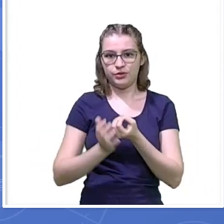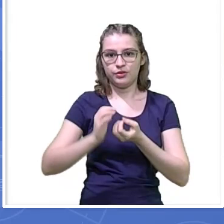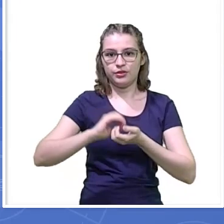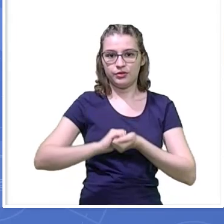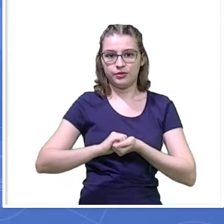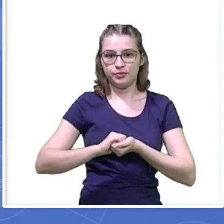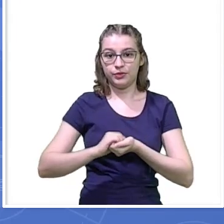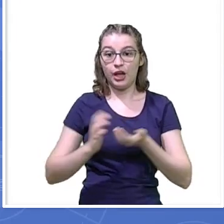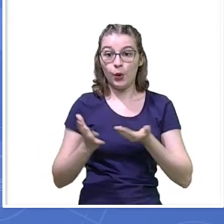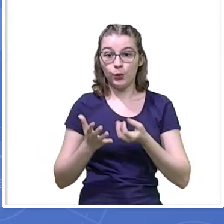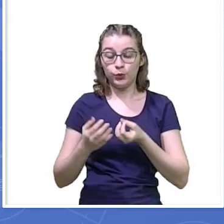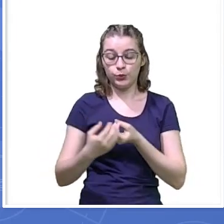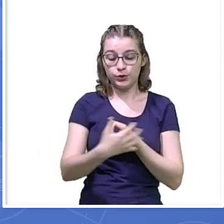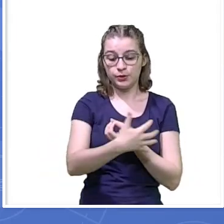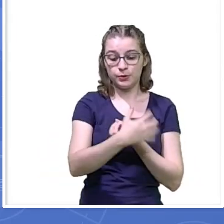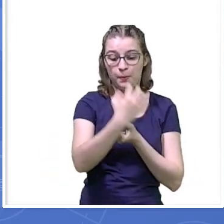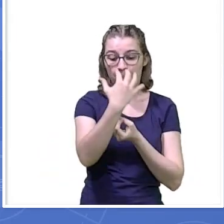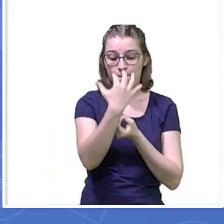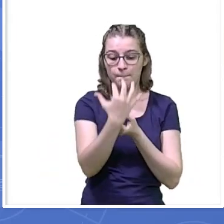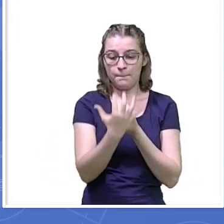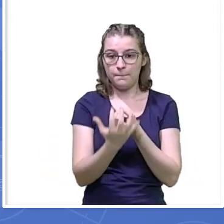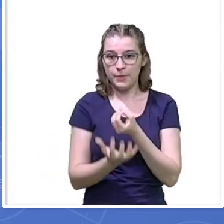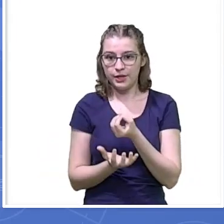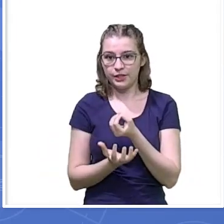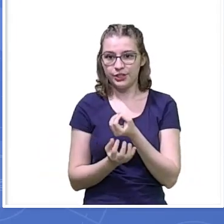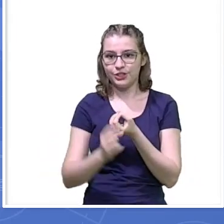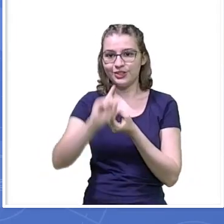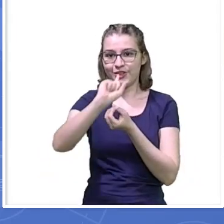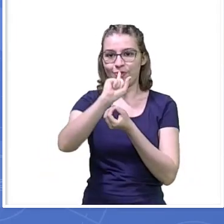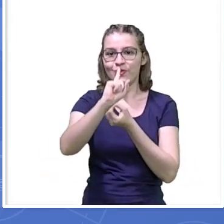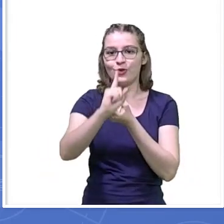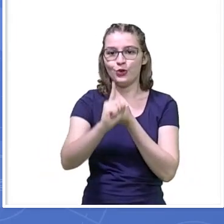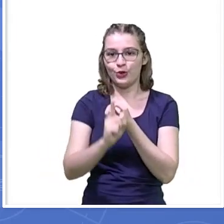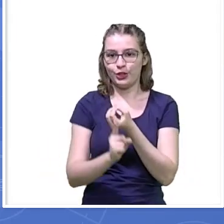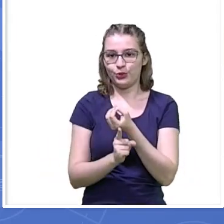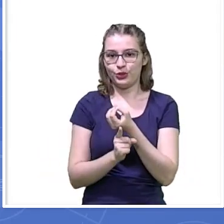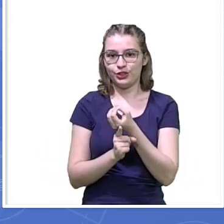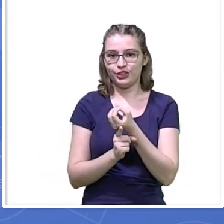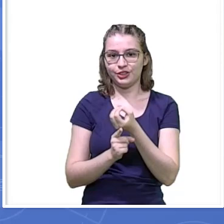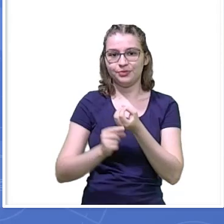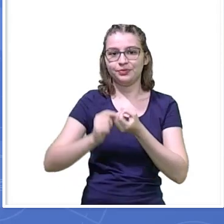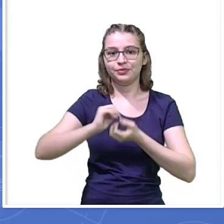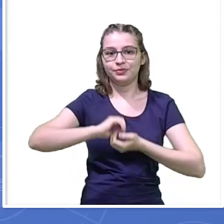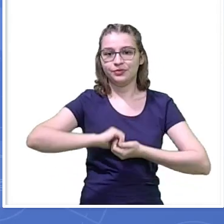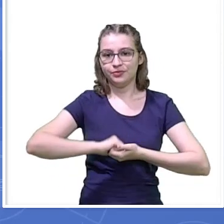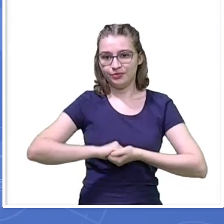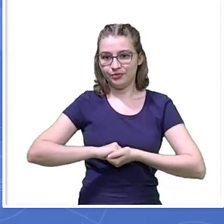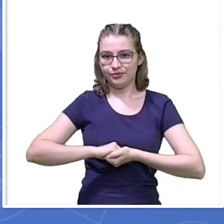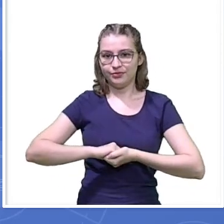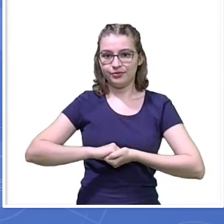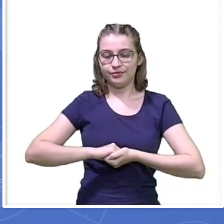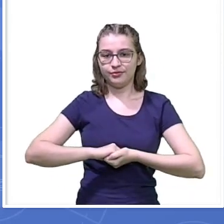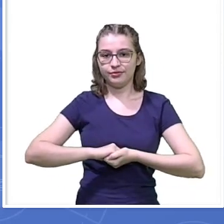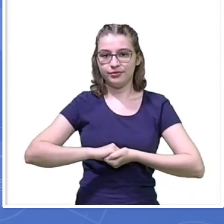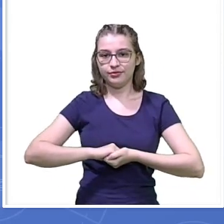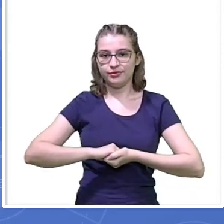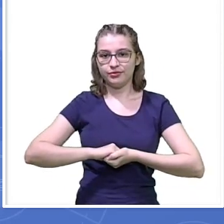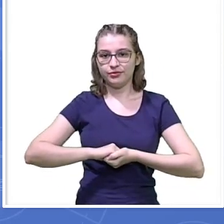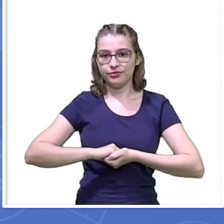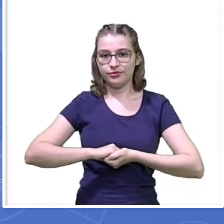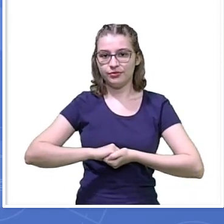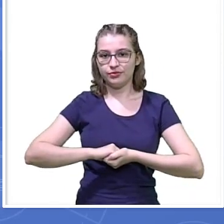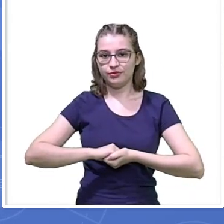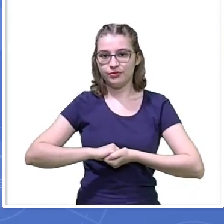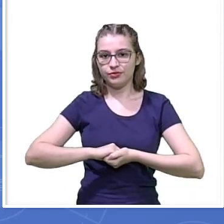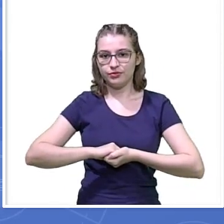as linhas verticais, que vai ter o meridiano de Greenwich como principal, A gente verificou na aula, inclusive, o fato